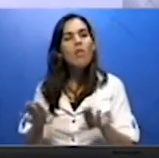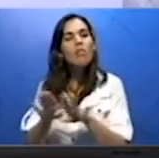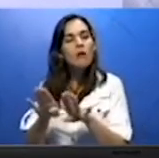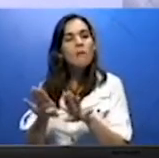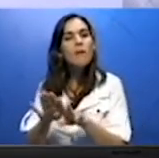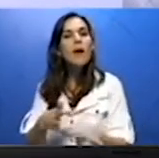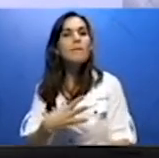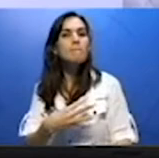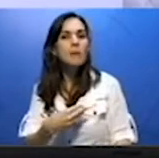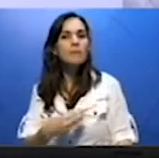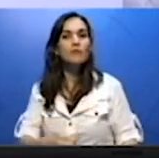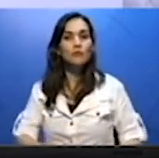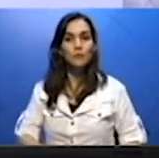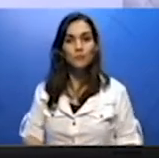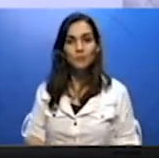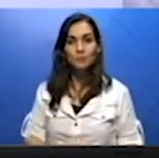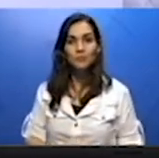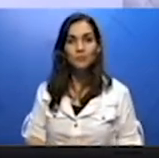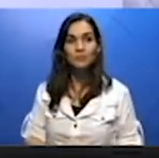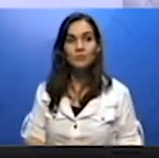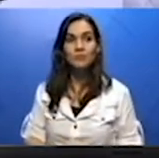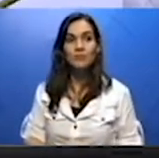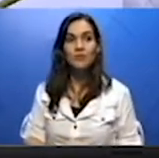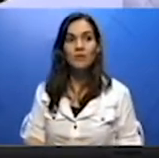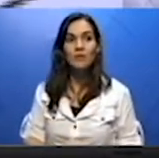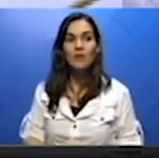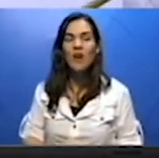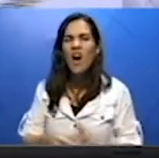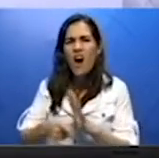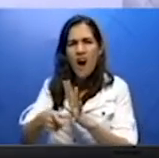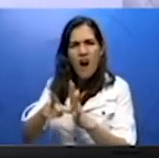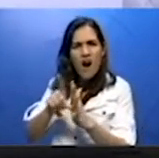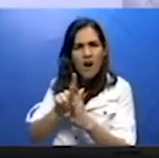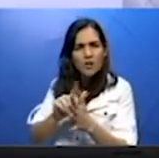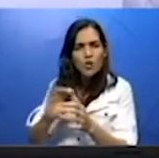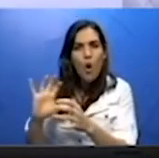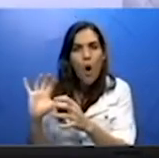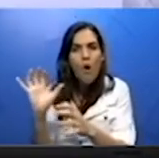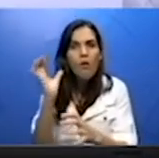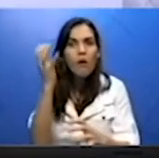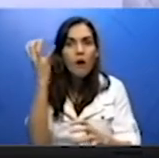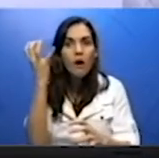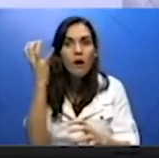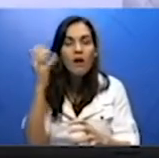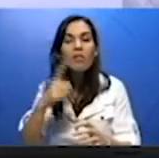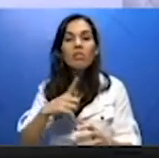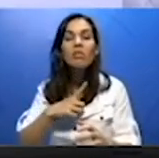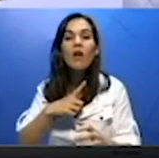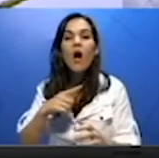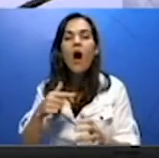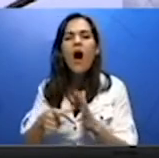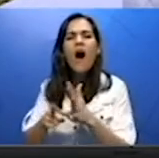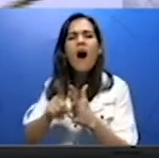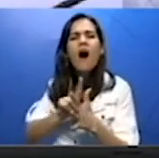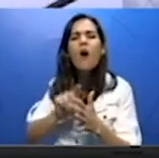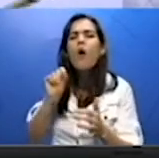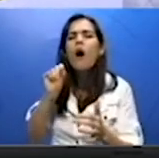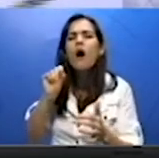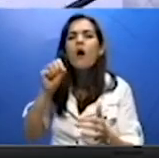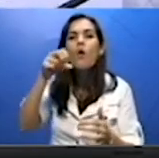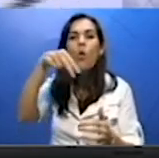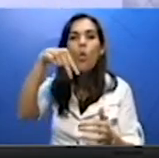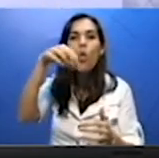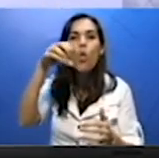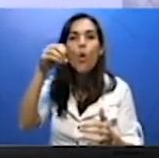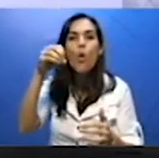A aqui antes de dar origem a qualquer cor dado formou-se a notocorda que o rei expliquei slide anterior